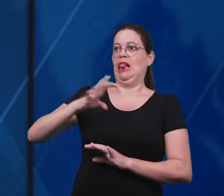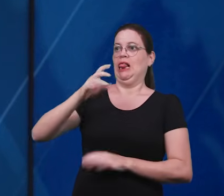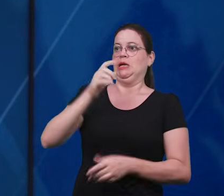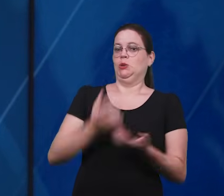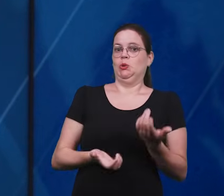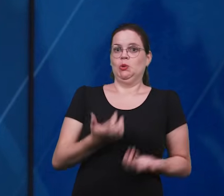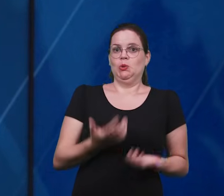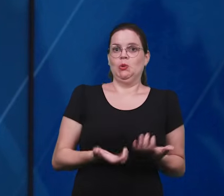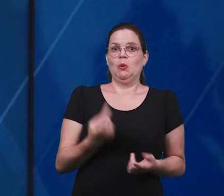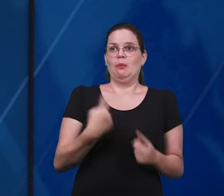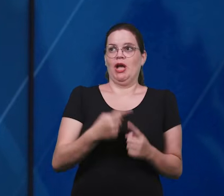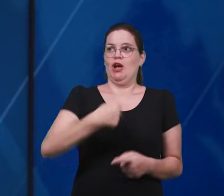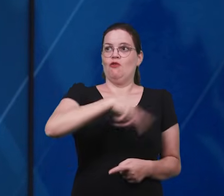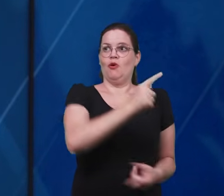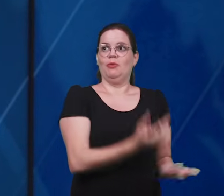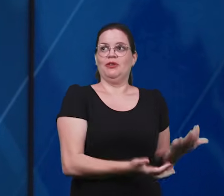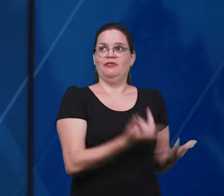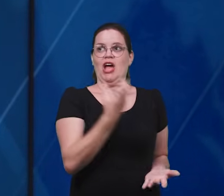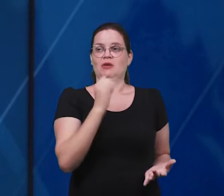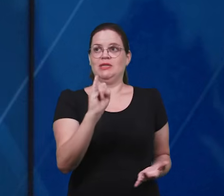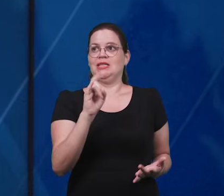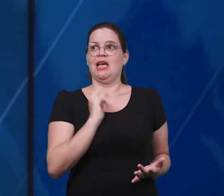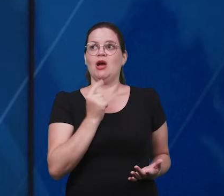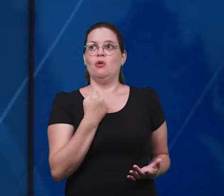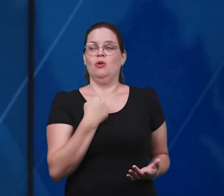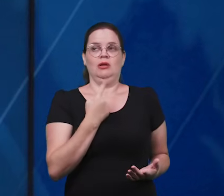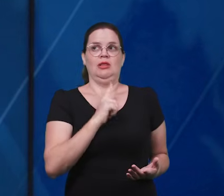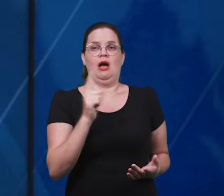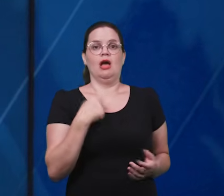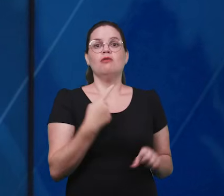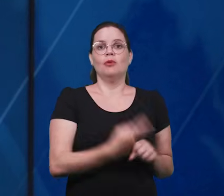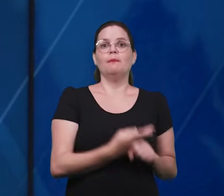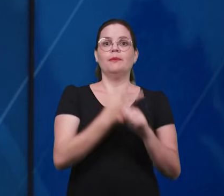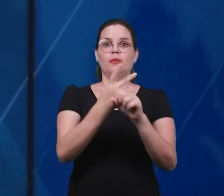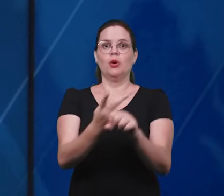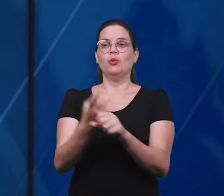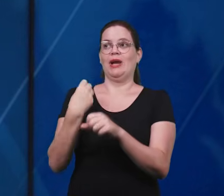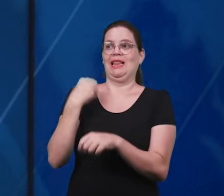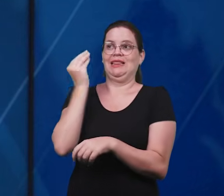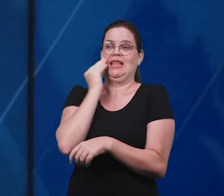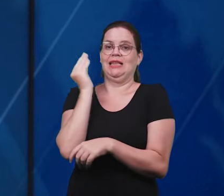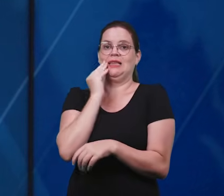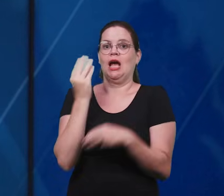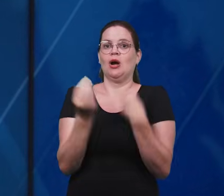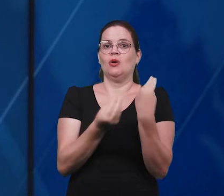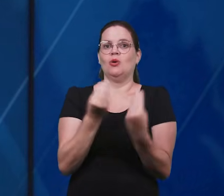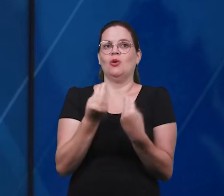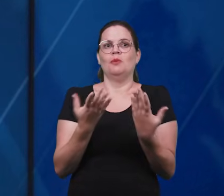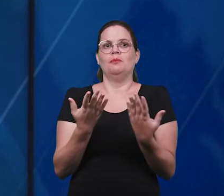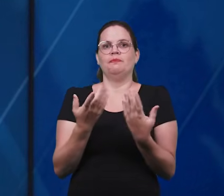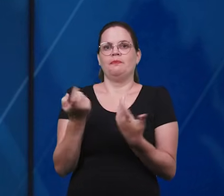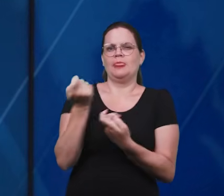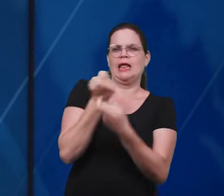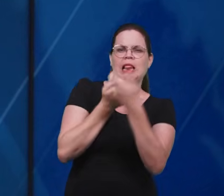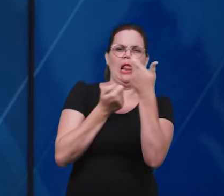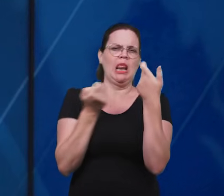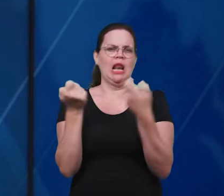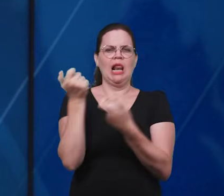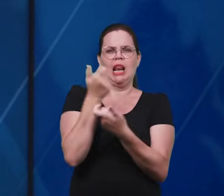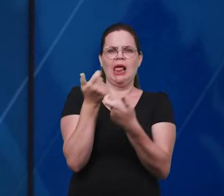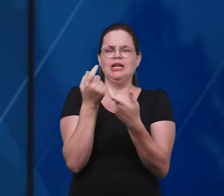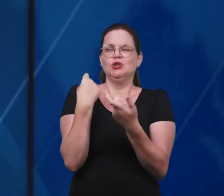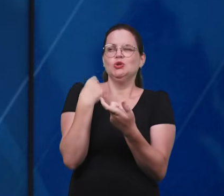a sua condição de pecador, ele procura imediatamente um refúgio em um meio qualquer